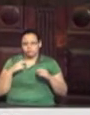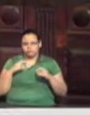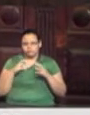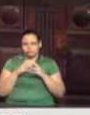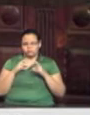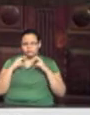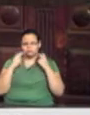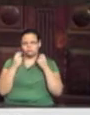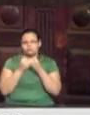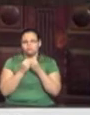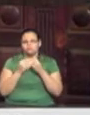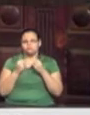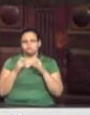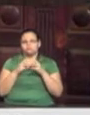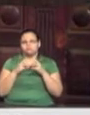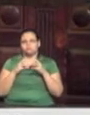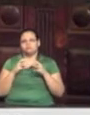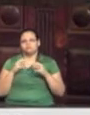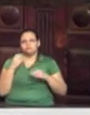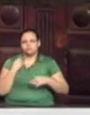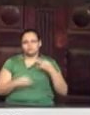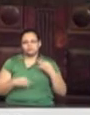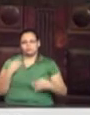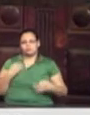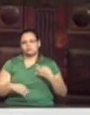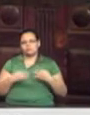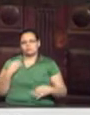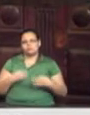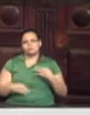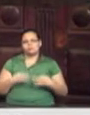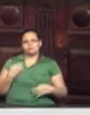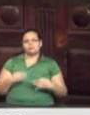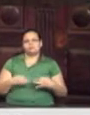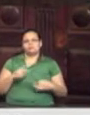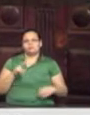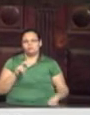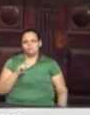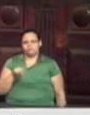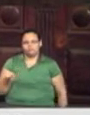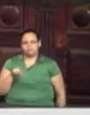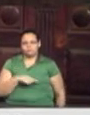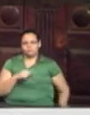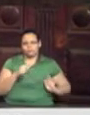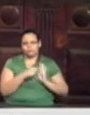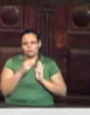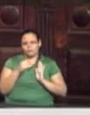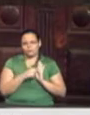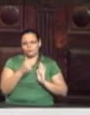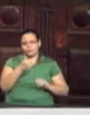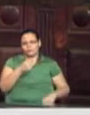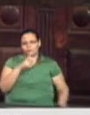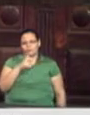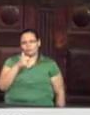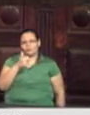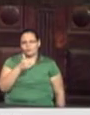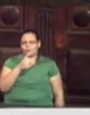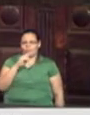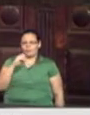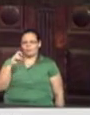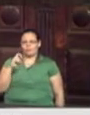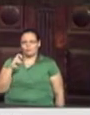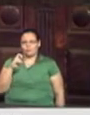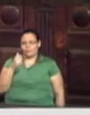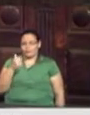que sanciona com veto parcial na forma do artigo 115, infine ou